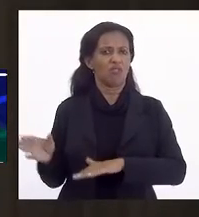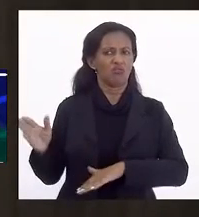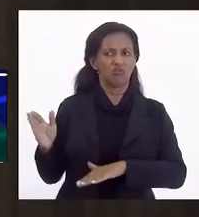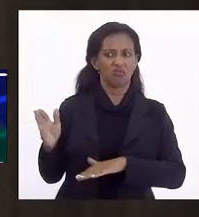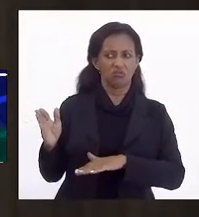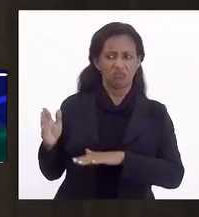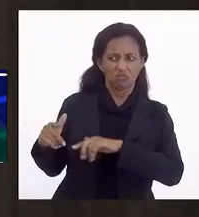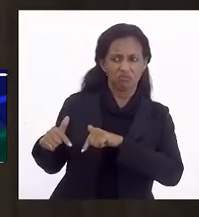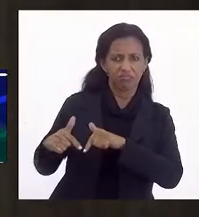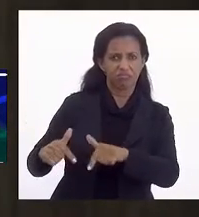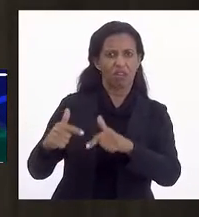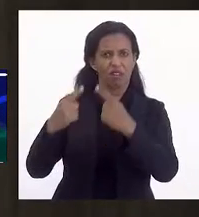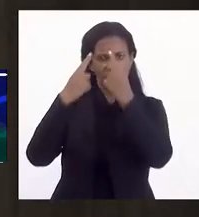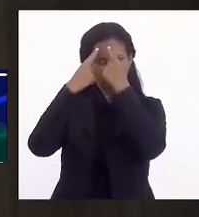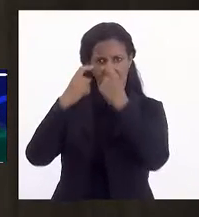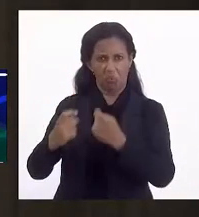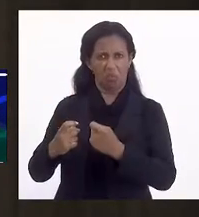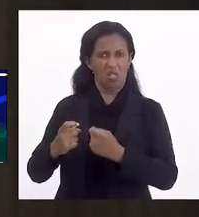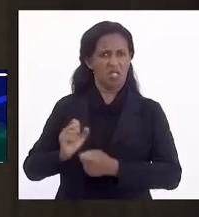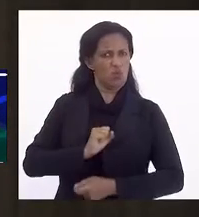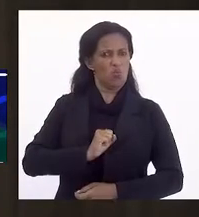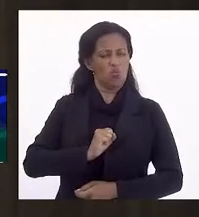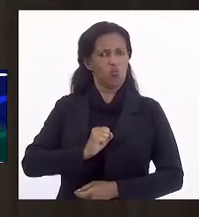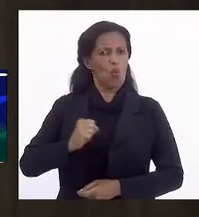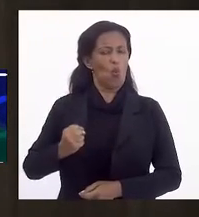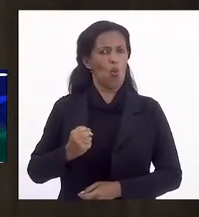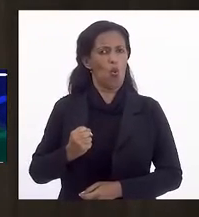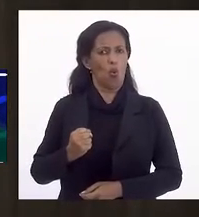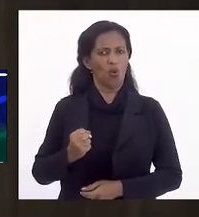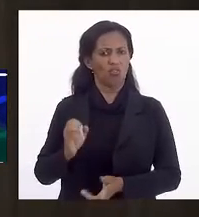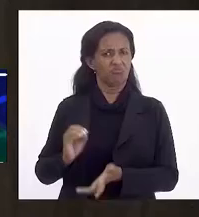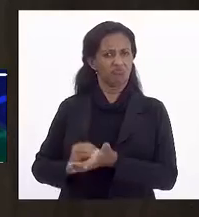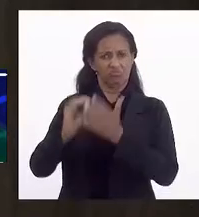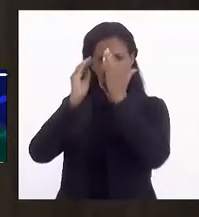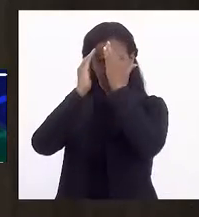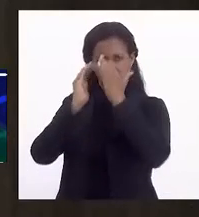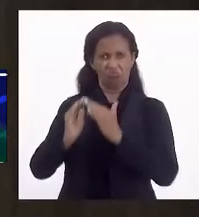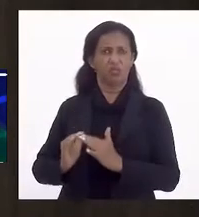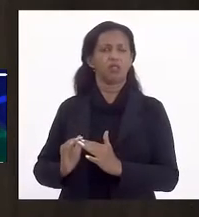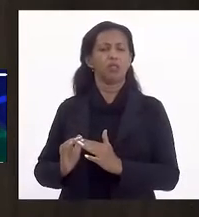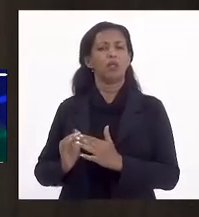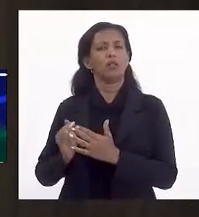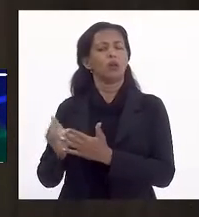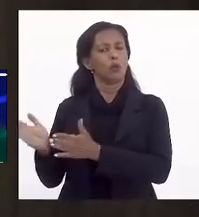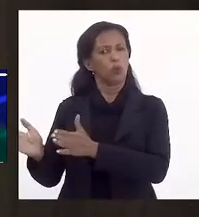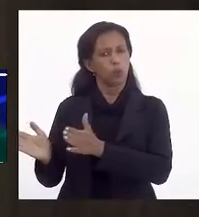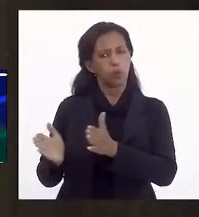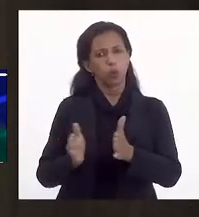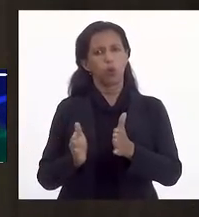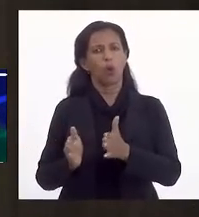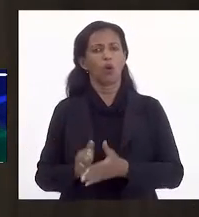práticas violentas, odiosas, desrespeitosas decorrentes